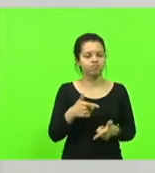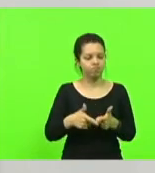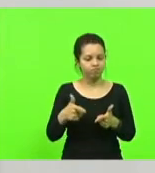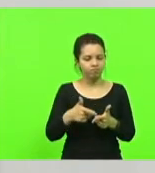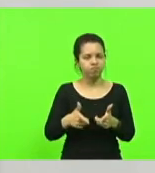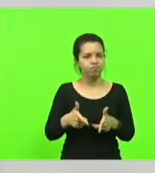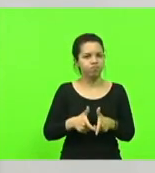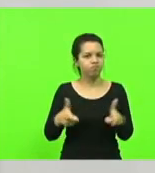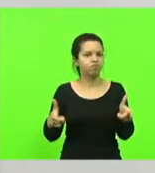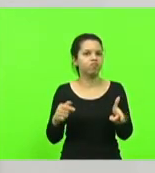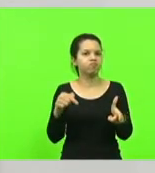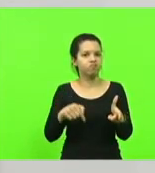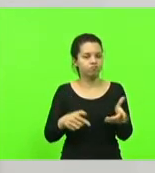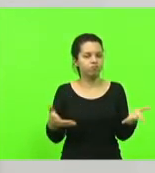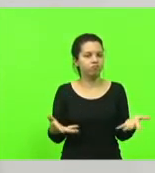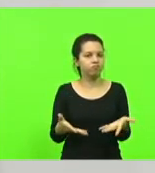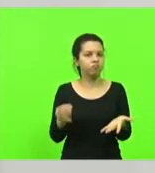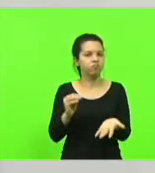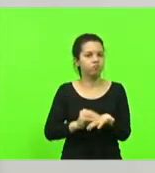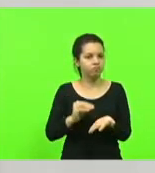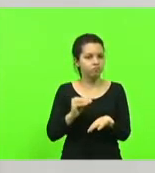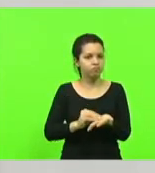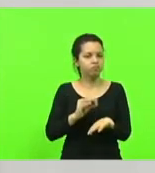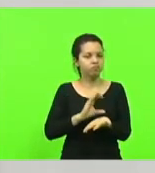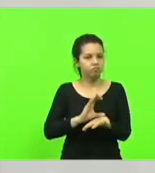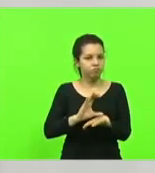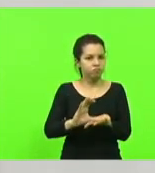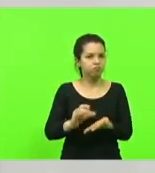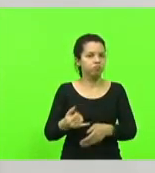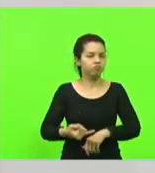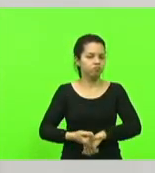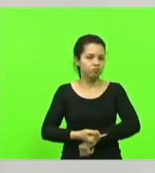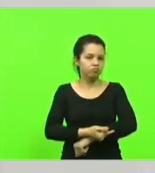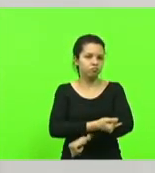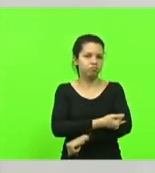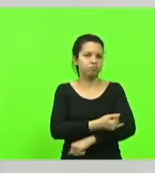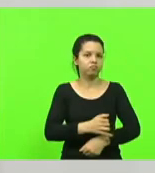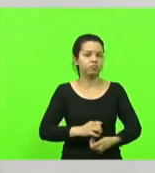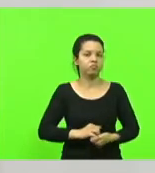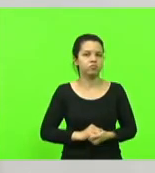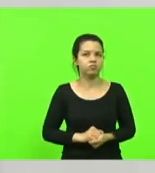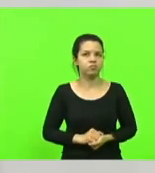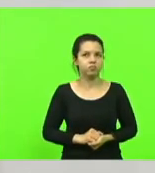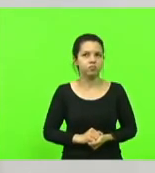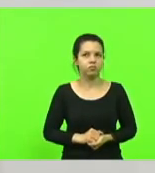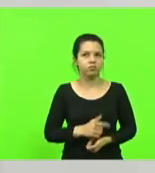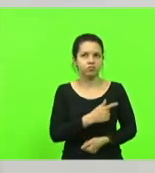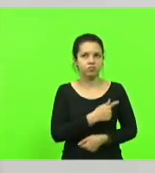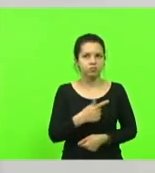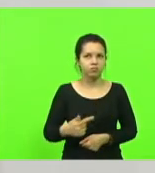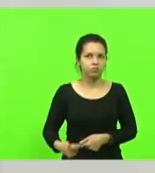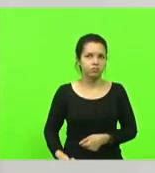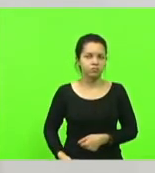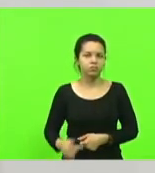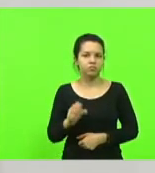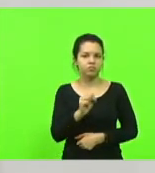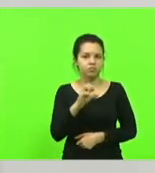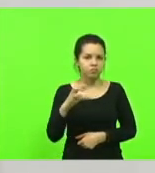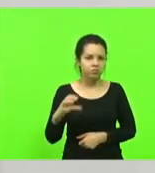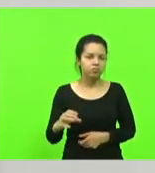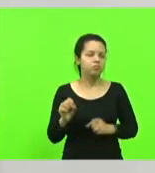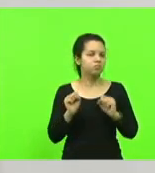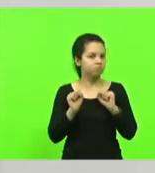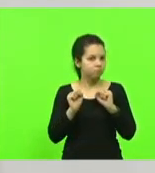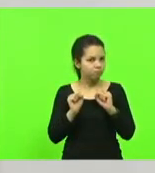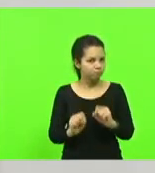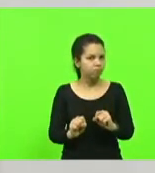é a falta de investimento em infraestrutura. o governo de Santa Catarina pode